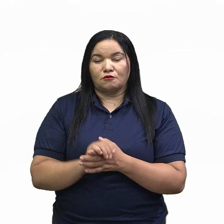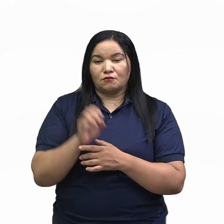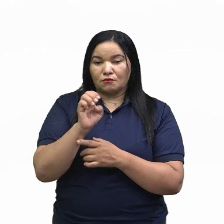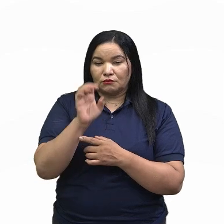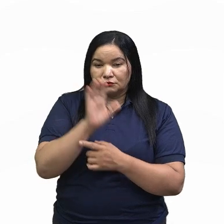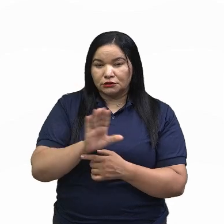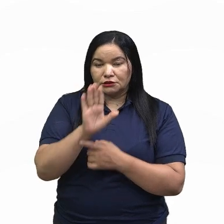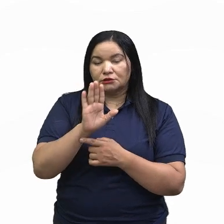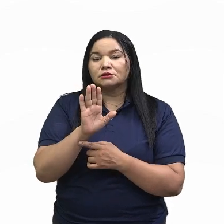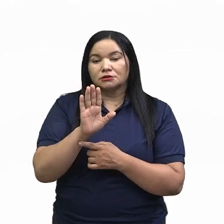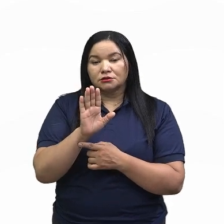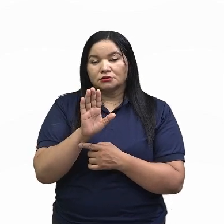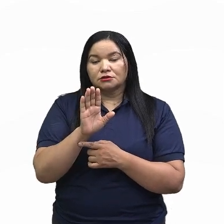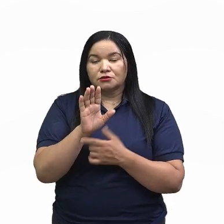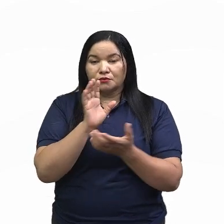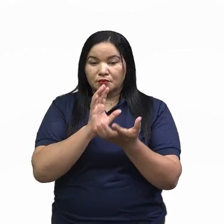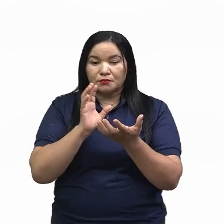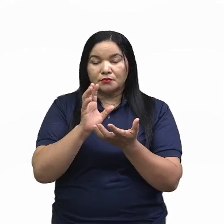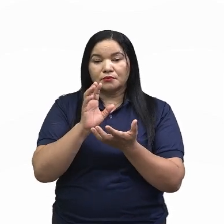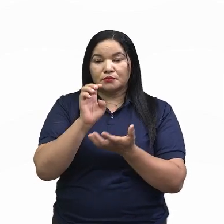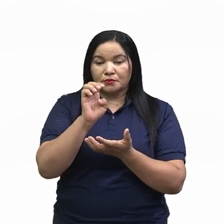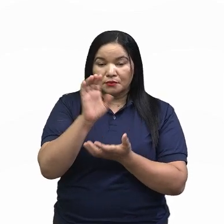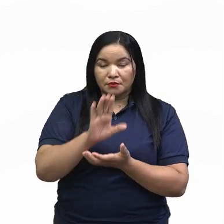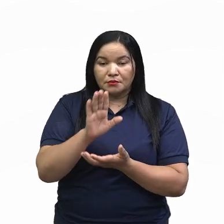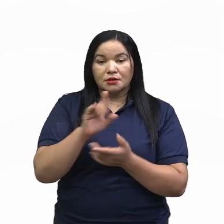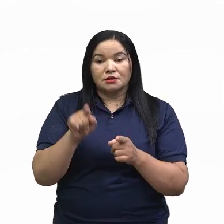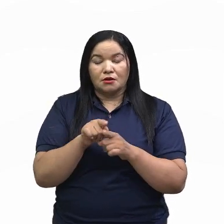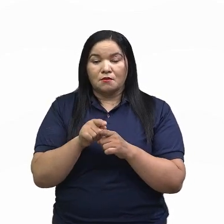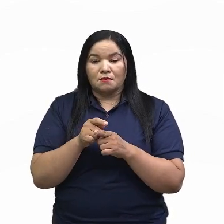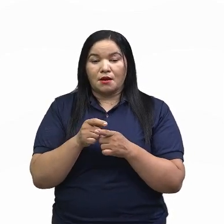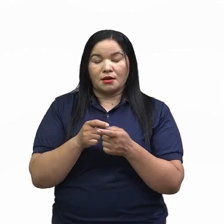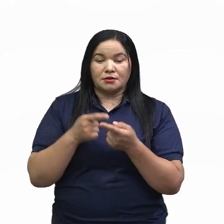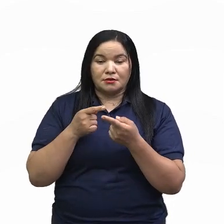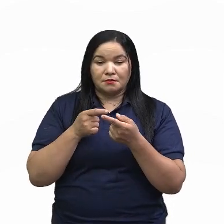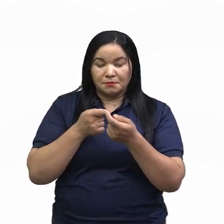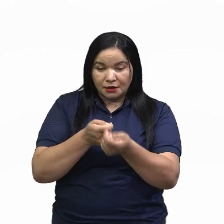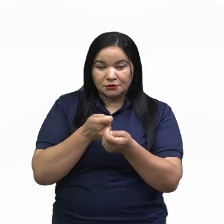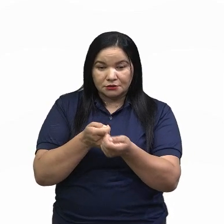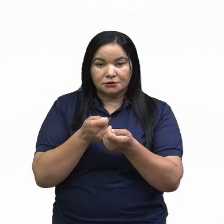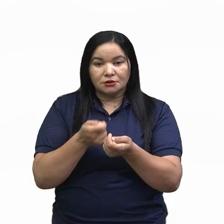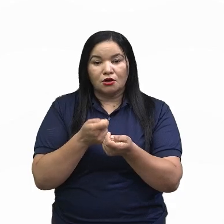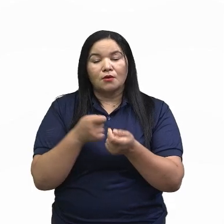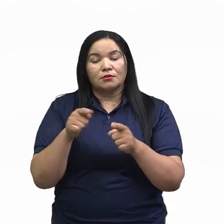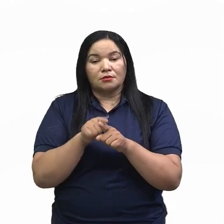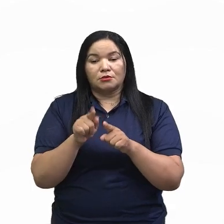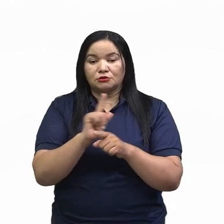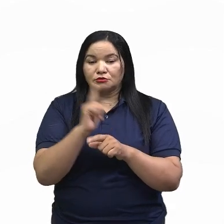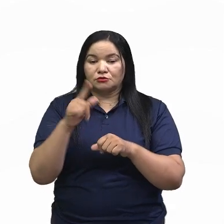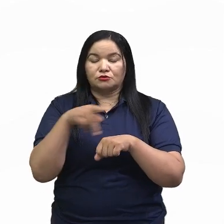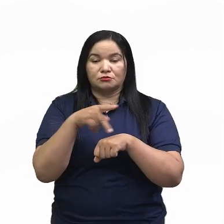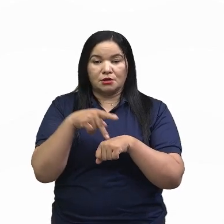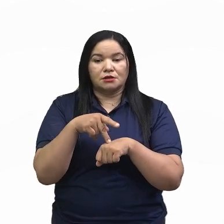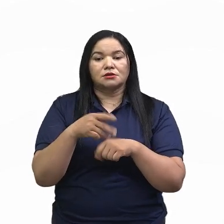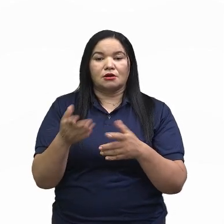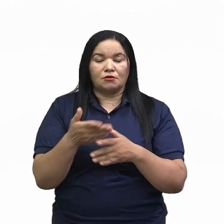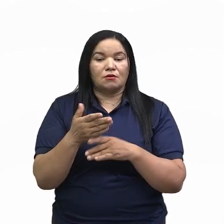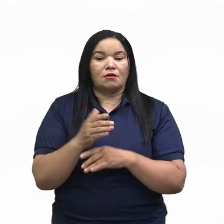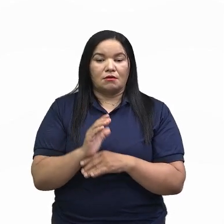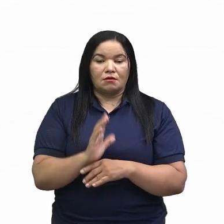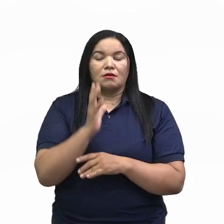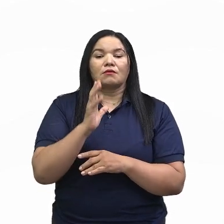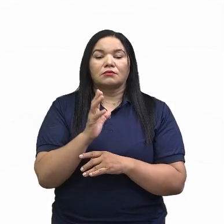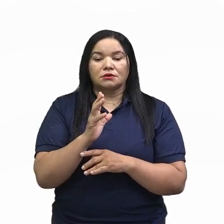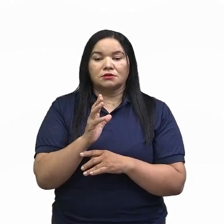Então, por tabela e pressão internacional até mesmo, esses pontos iriam